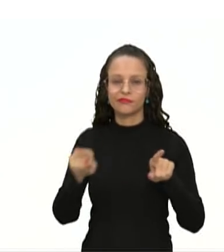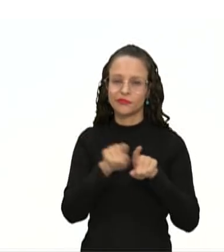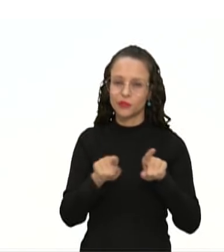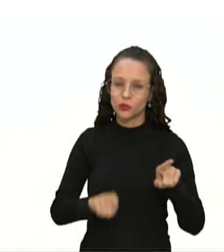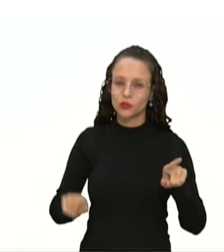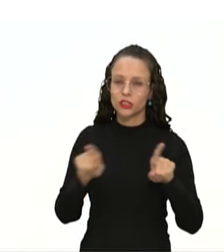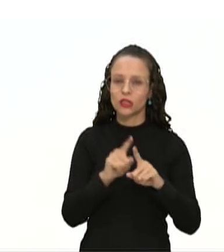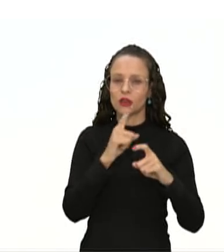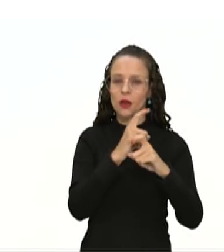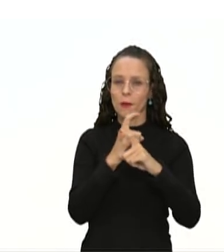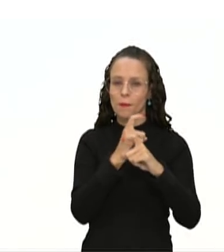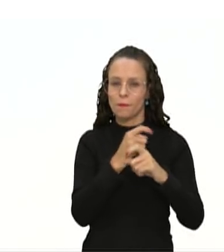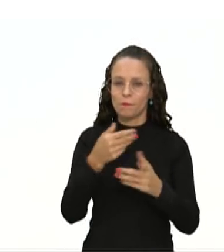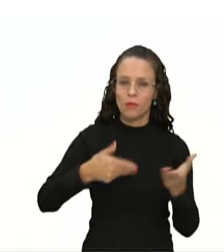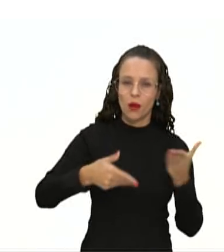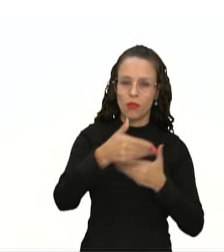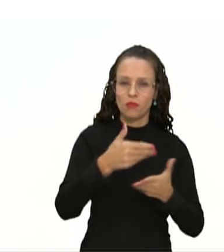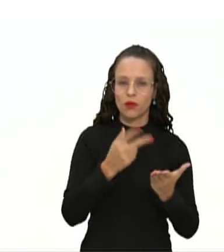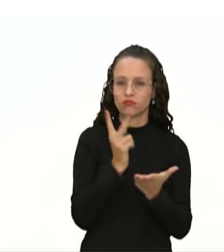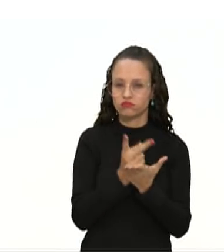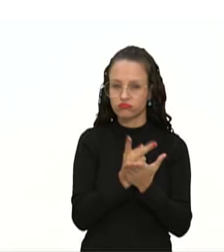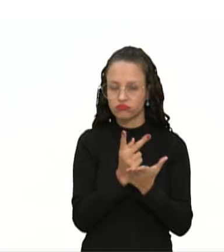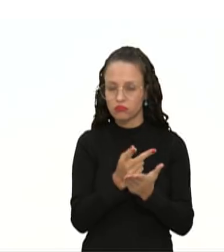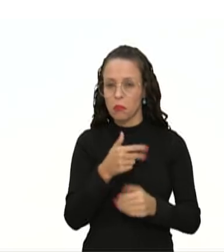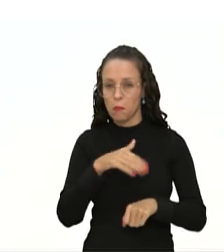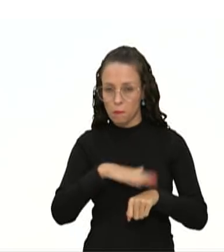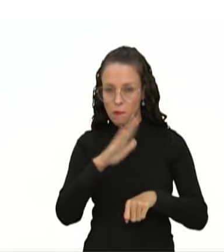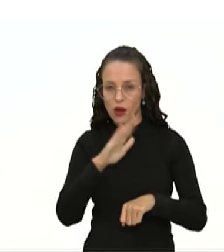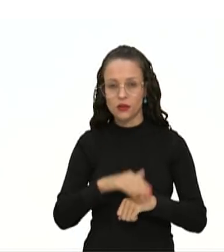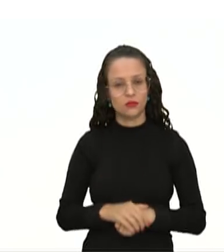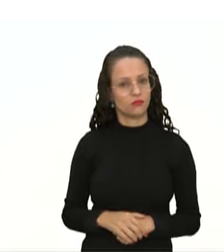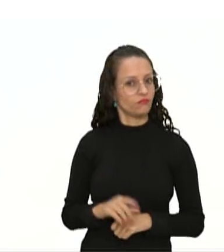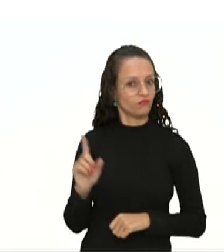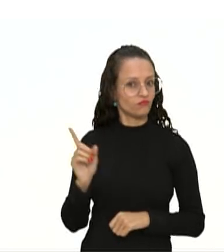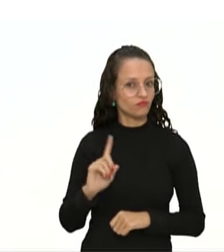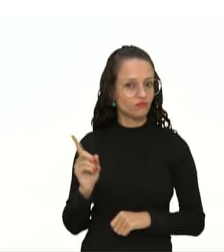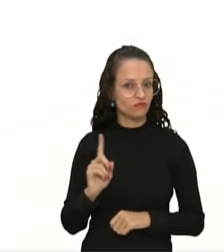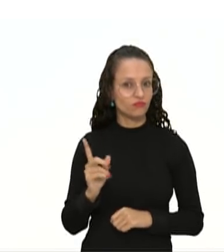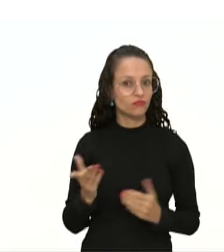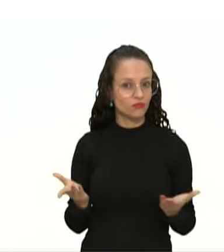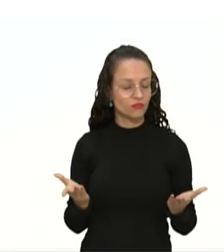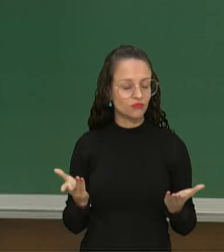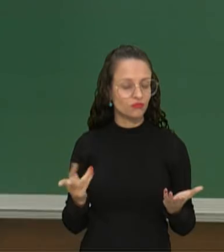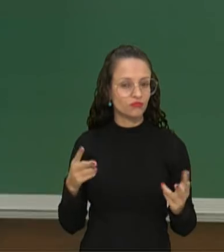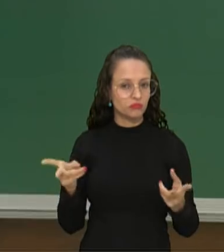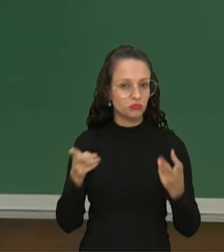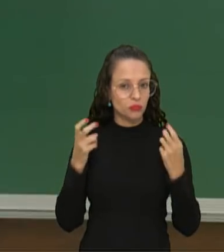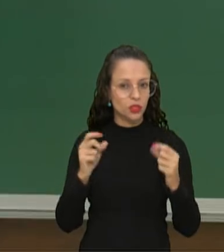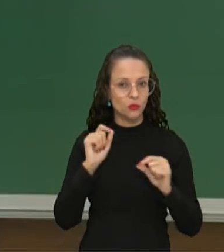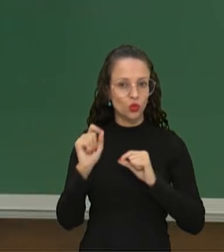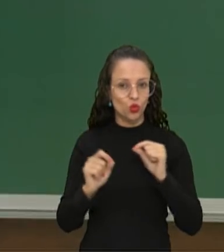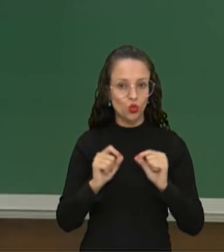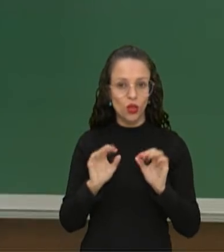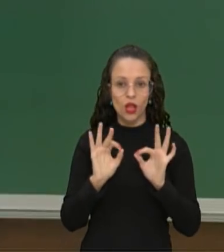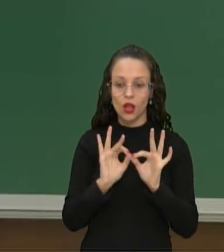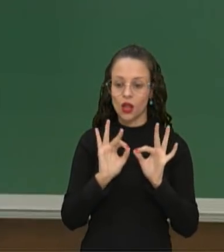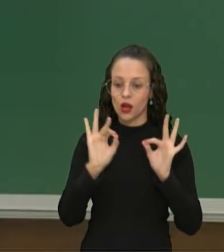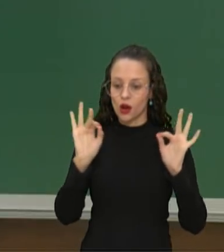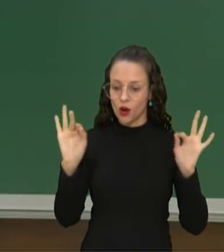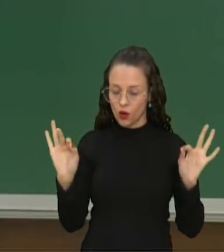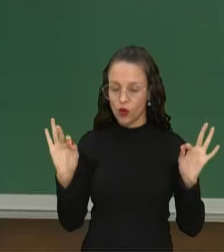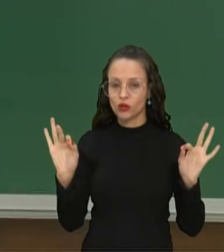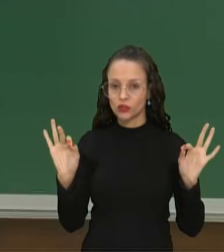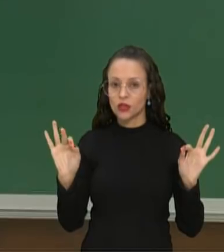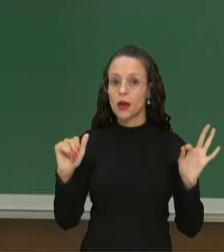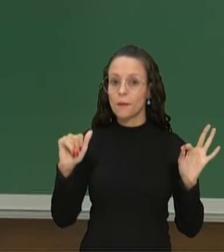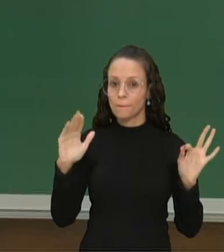mais significativa, ou seja, ela ocorre com mais frequência? Não, né, gente? A gente acabou de falar que quanto mais longe, maior é